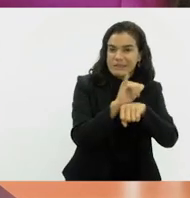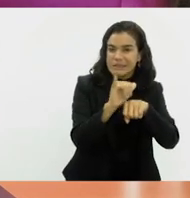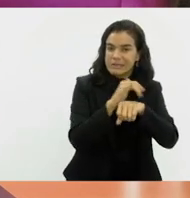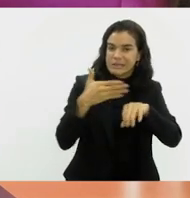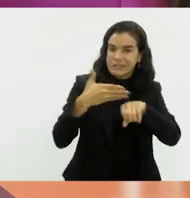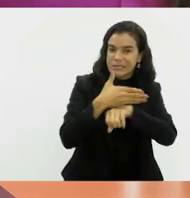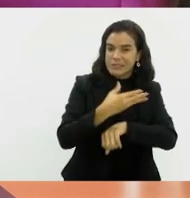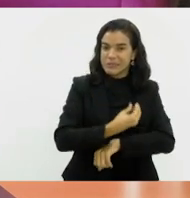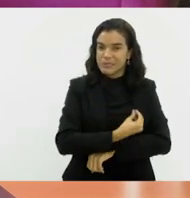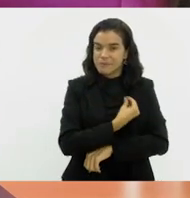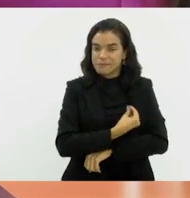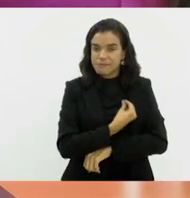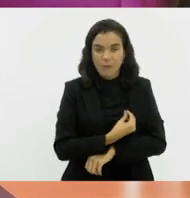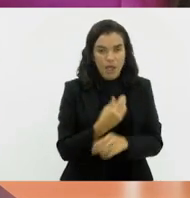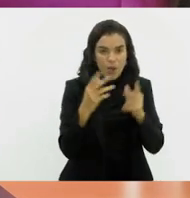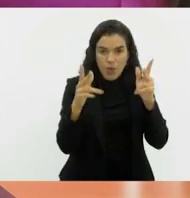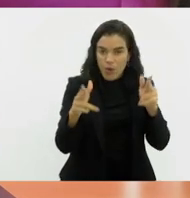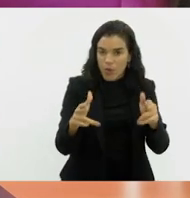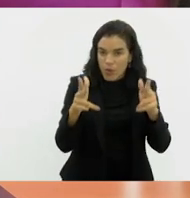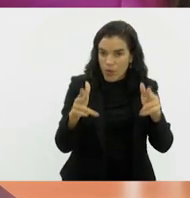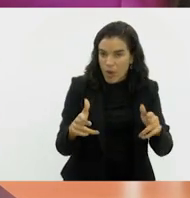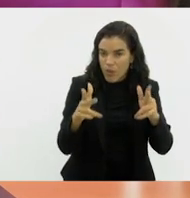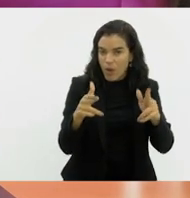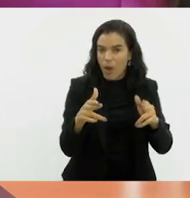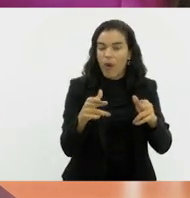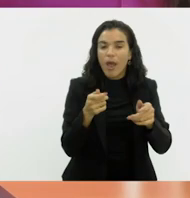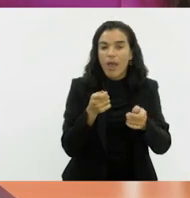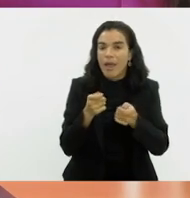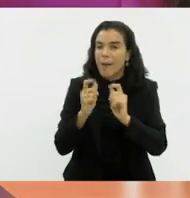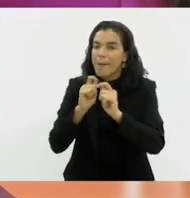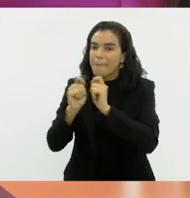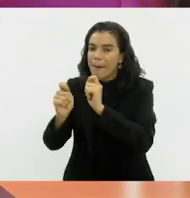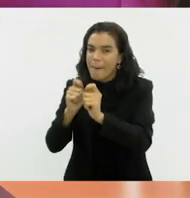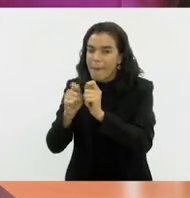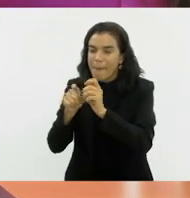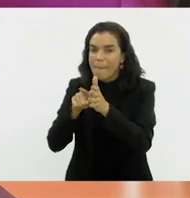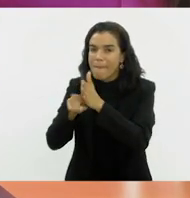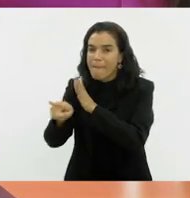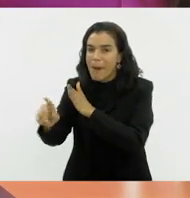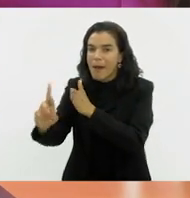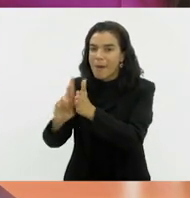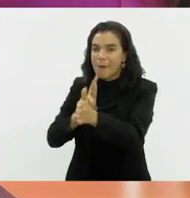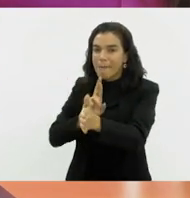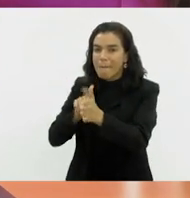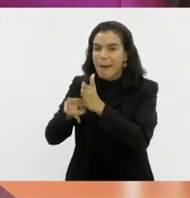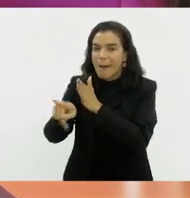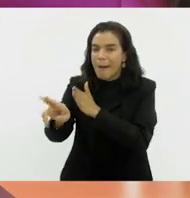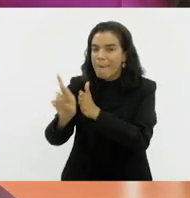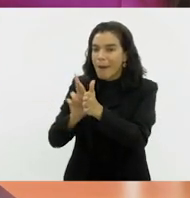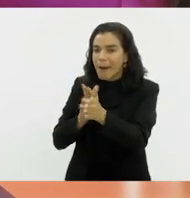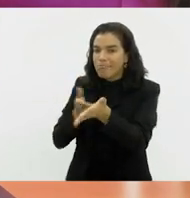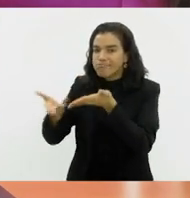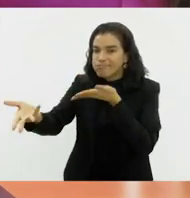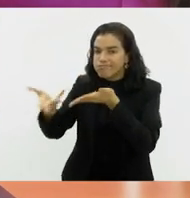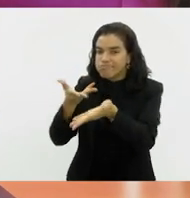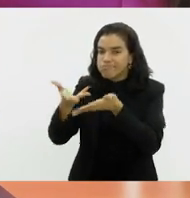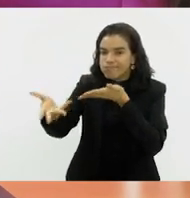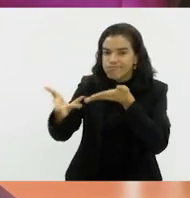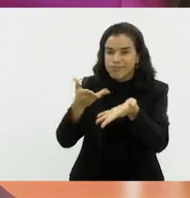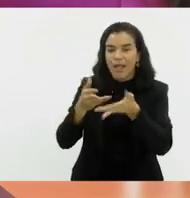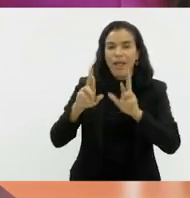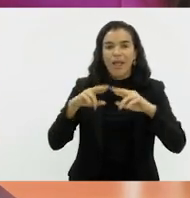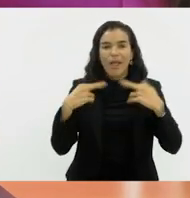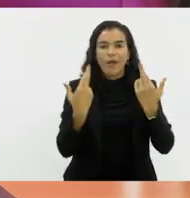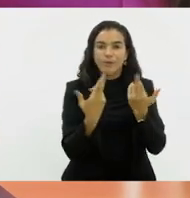participação, ela é consultiva, né? Os membros podem participar, vão fazer reuniões